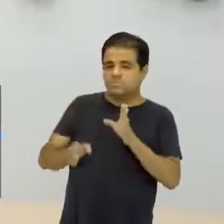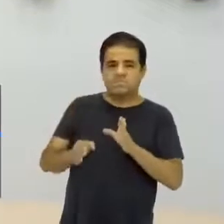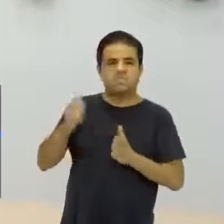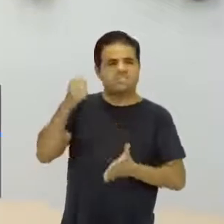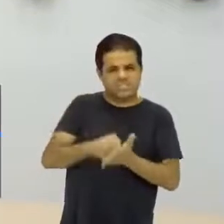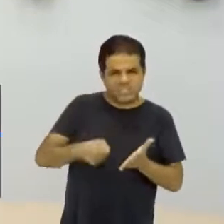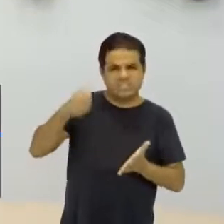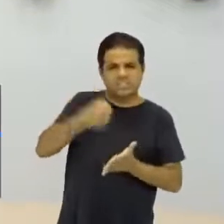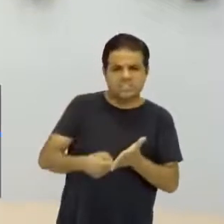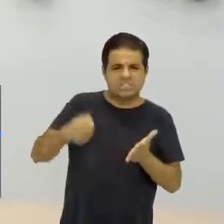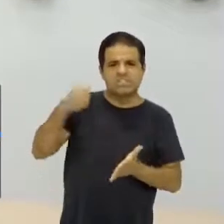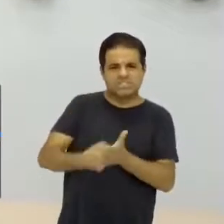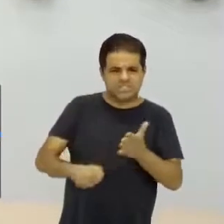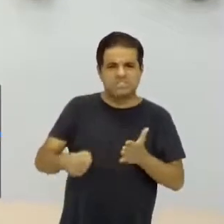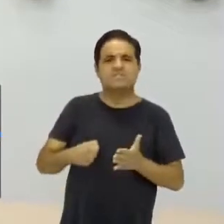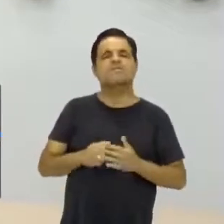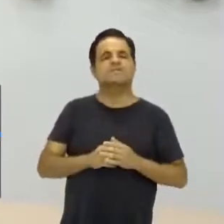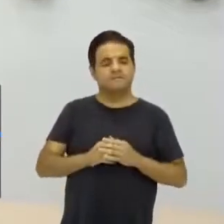de ditadura,